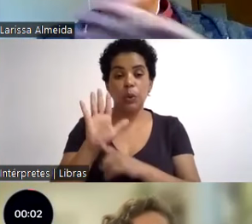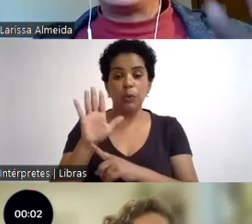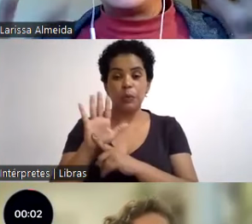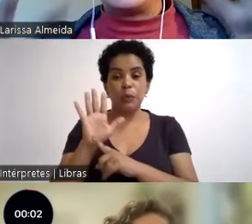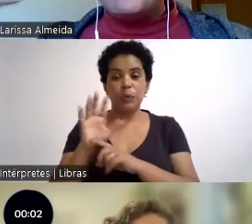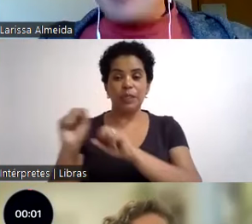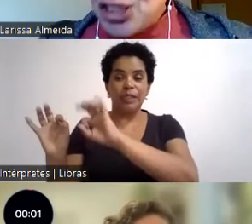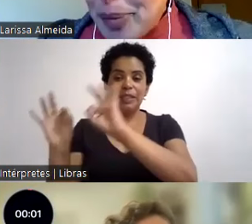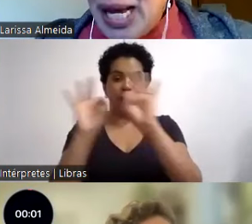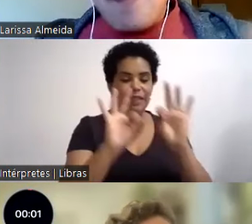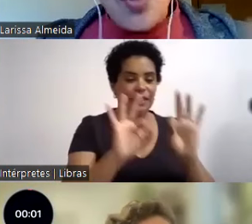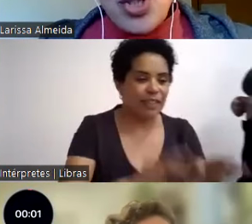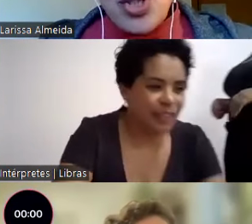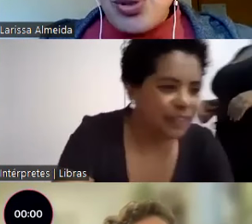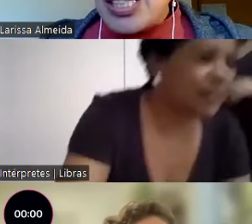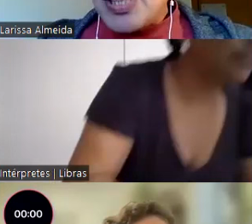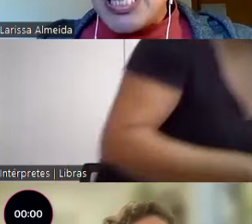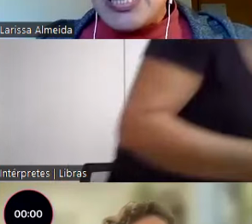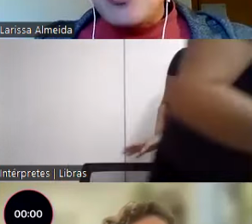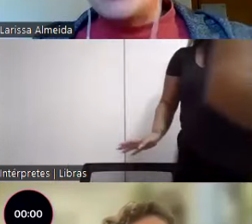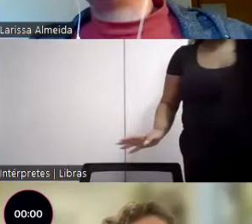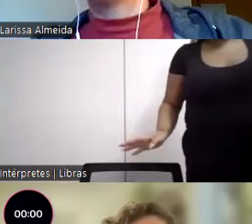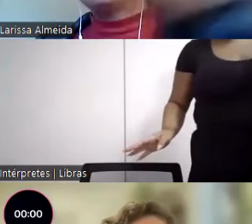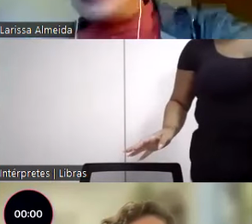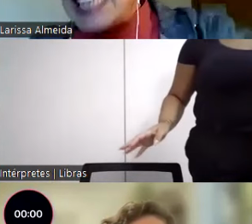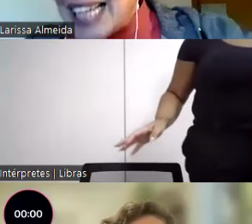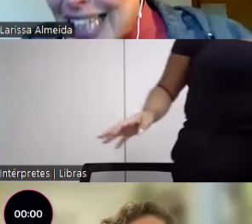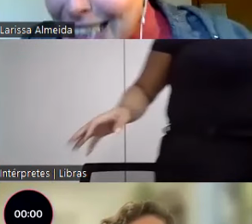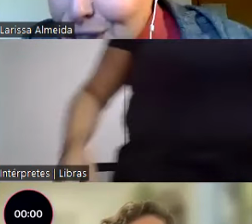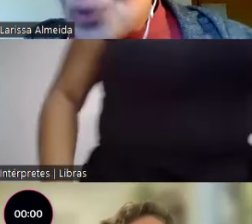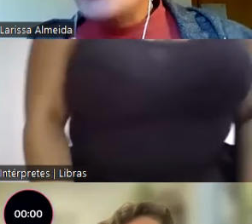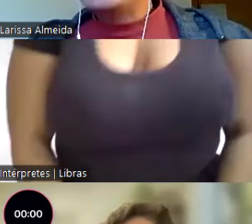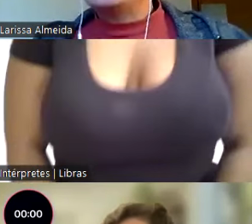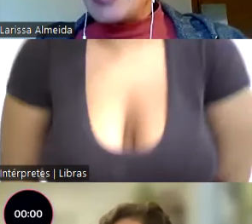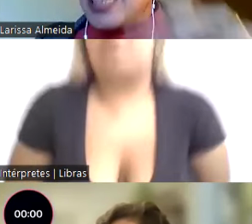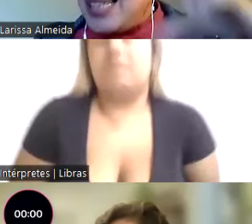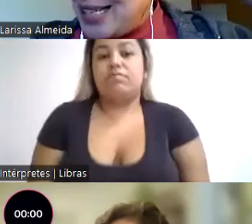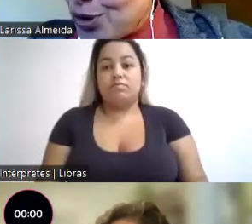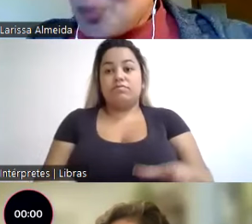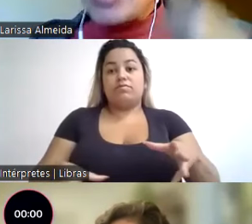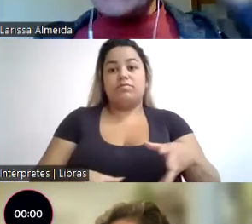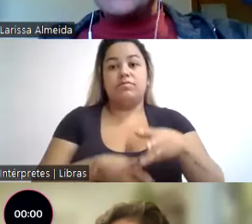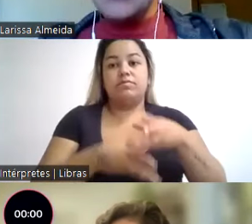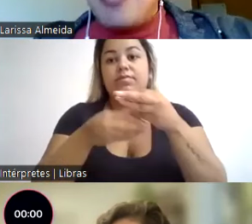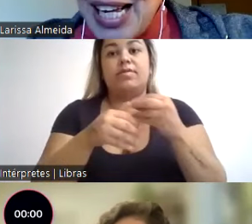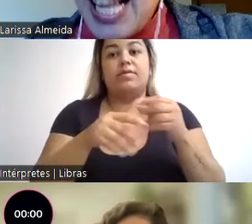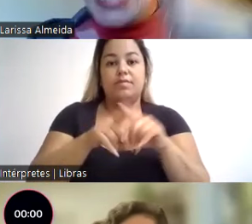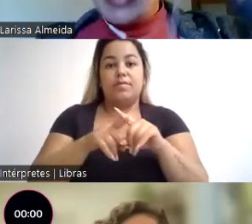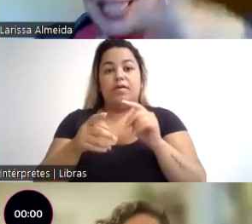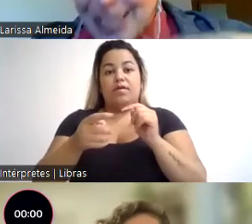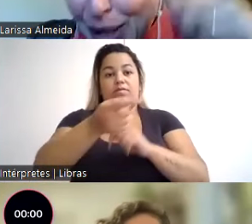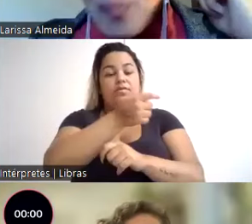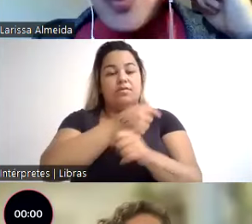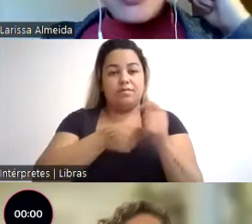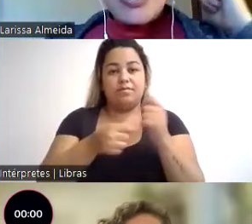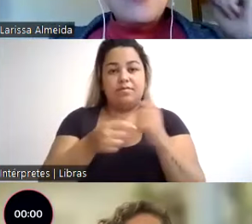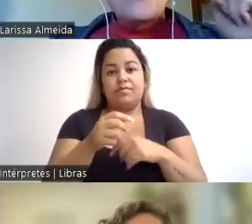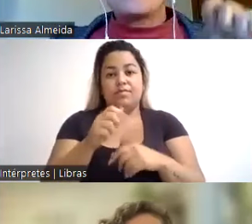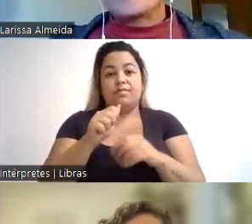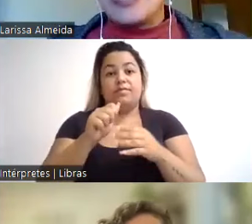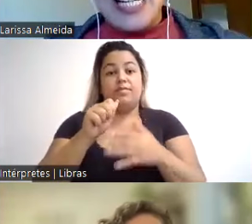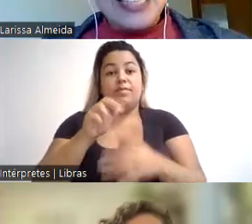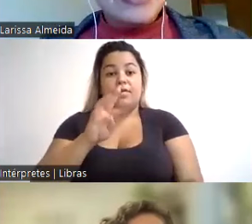Então, a gente fez também a Mostra de Turismo Criativo do Recife, então, integrando economia criativa, artes,